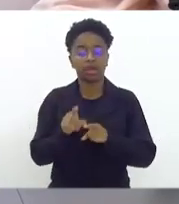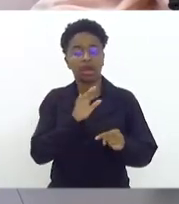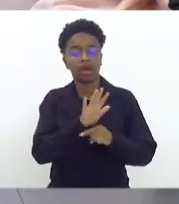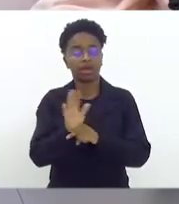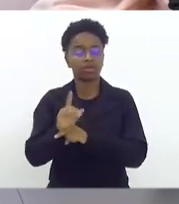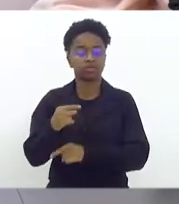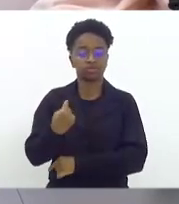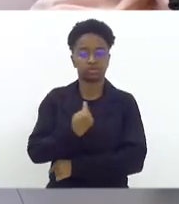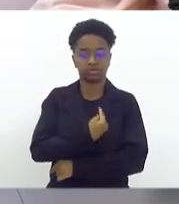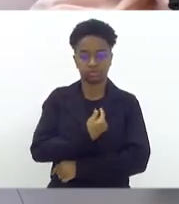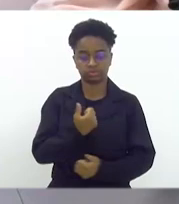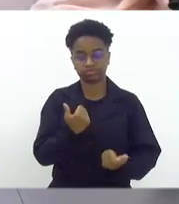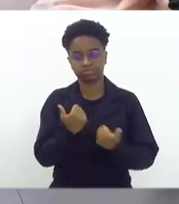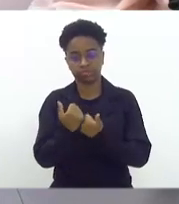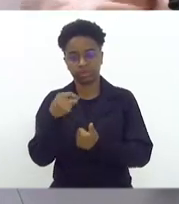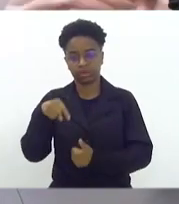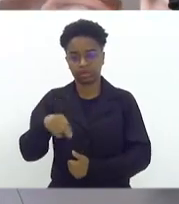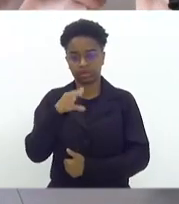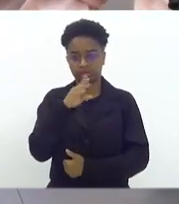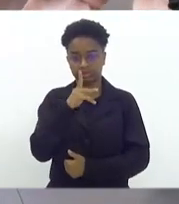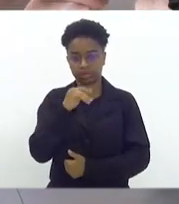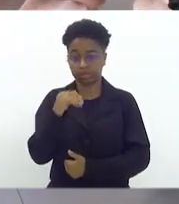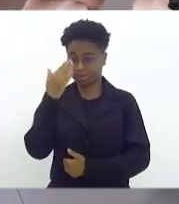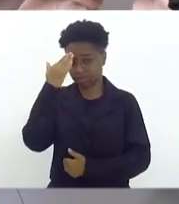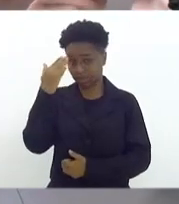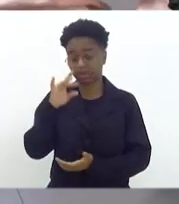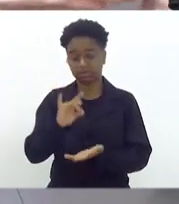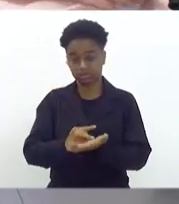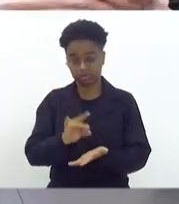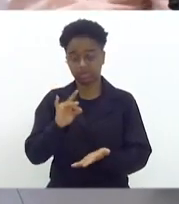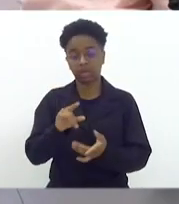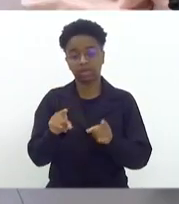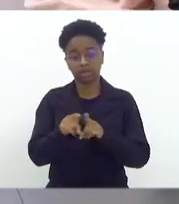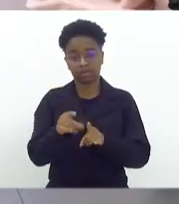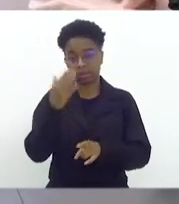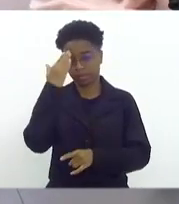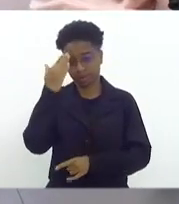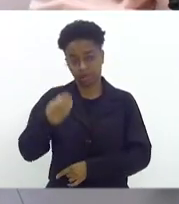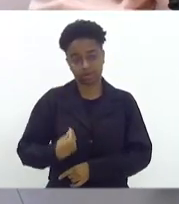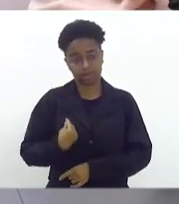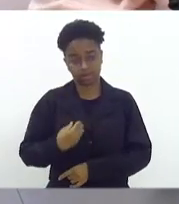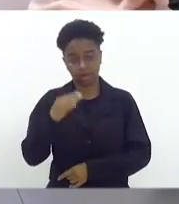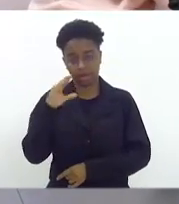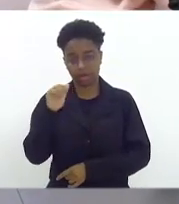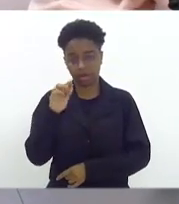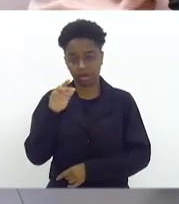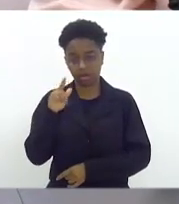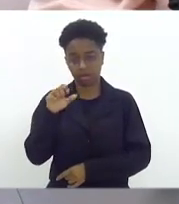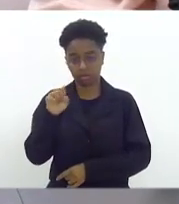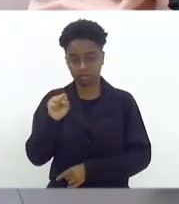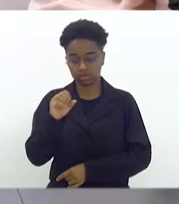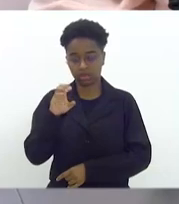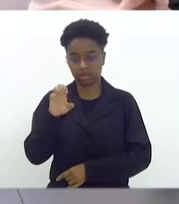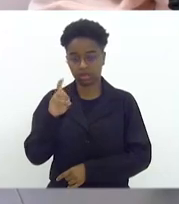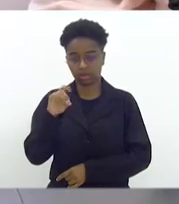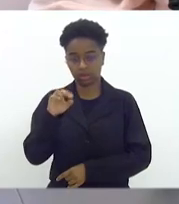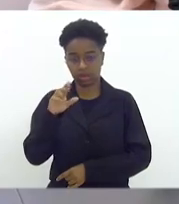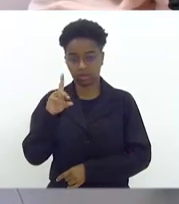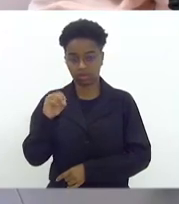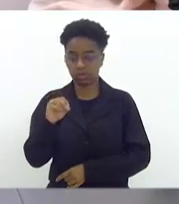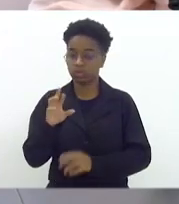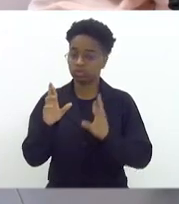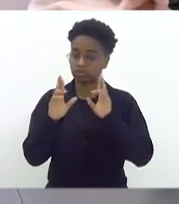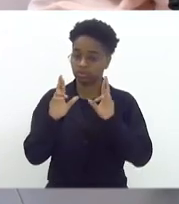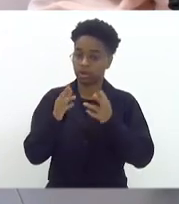conosco nesta CPI então muito obrigada mesmo Obrigada pela presença do Carlos Eduardo que a gente possa ser recebido